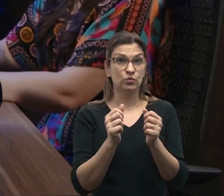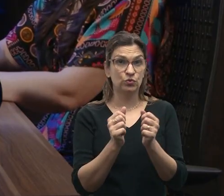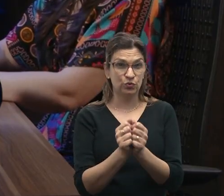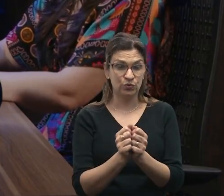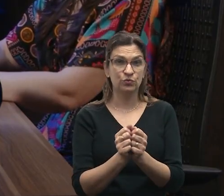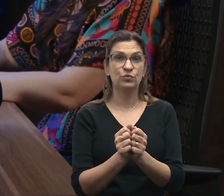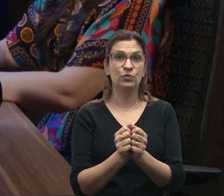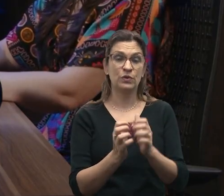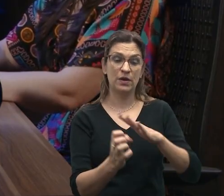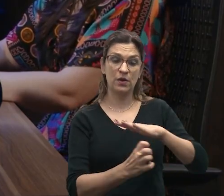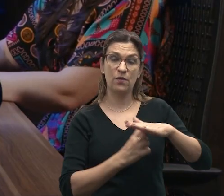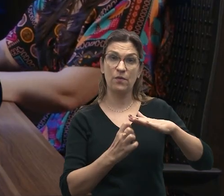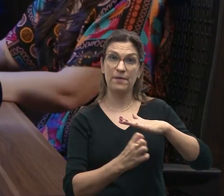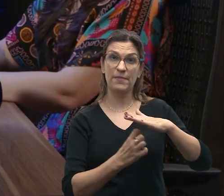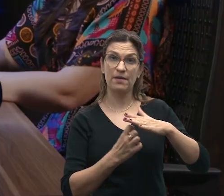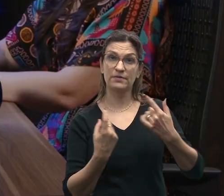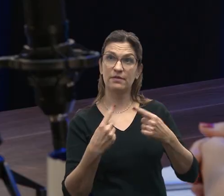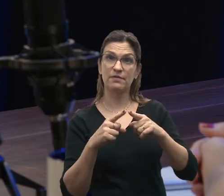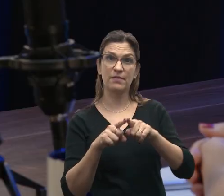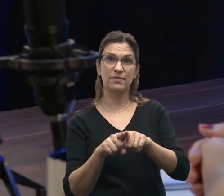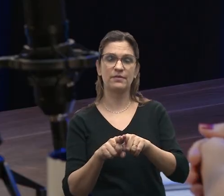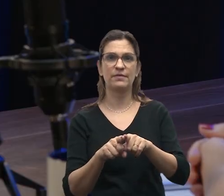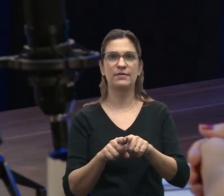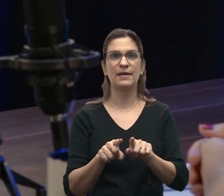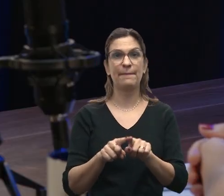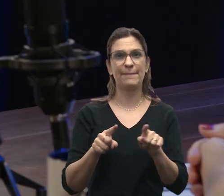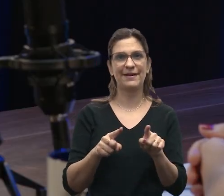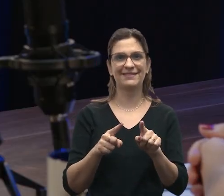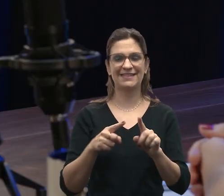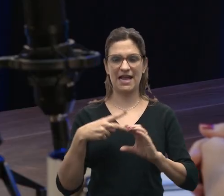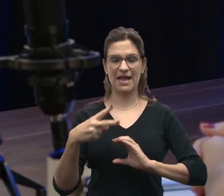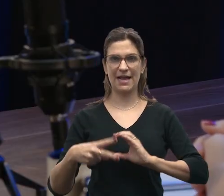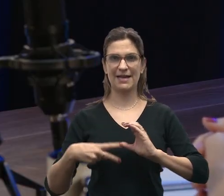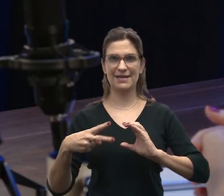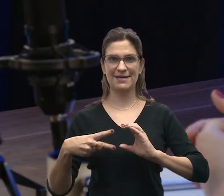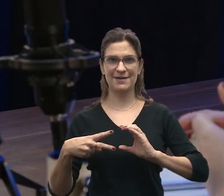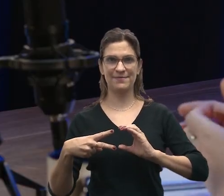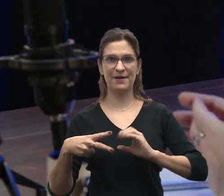Mas a Câmara sempre vai ajudar, como nós fizemos